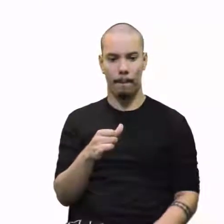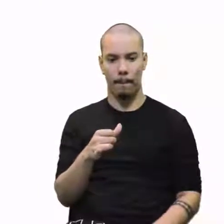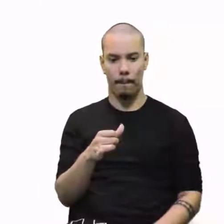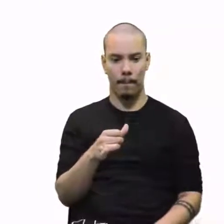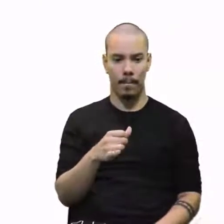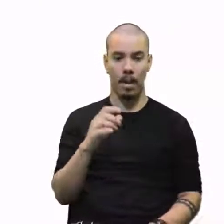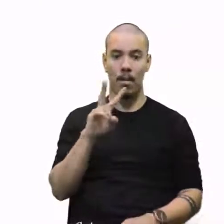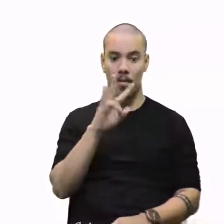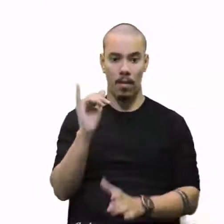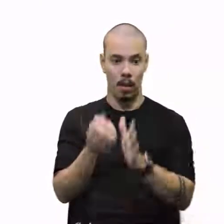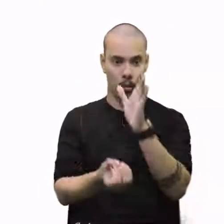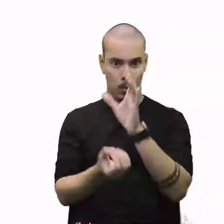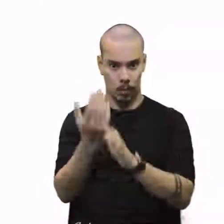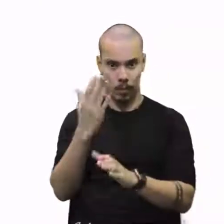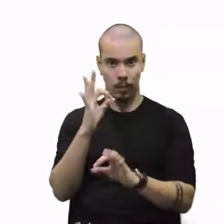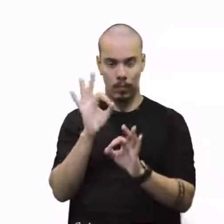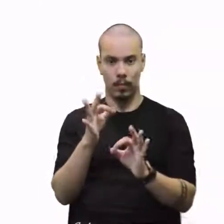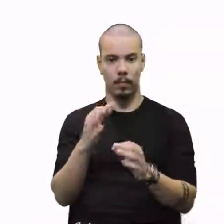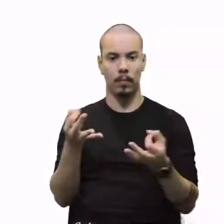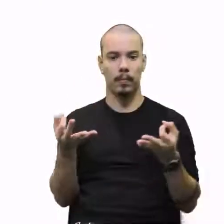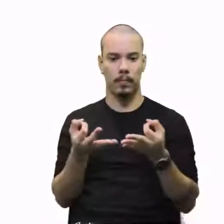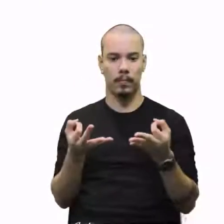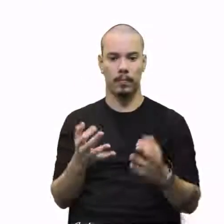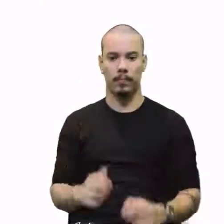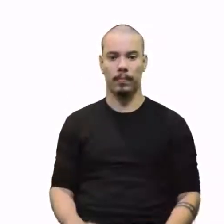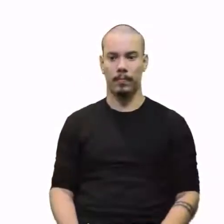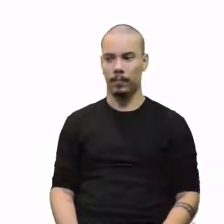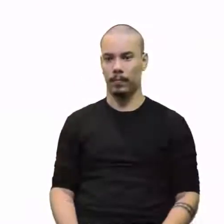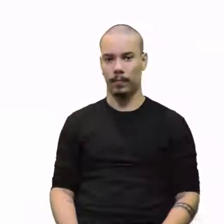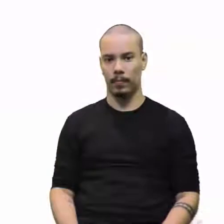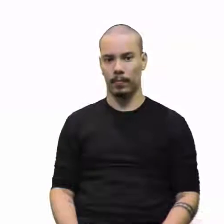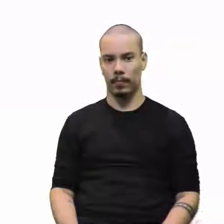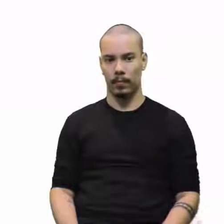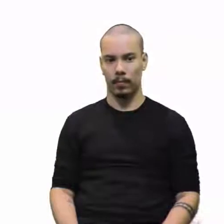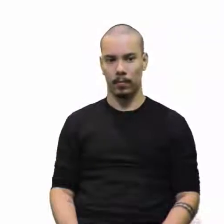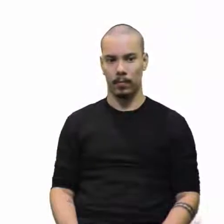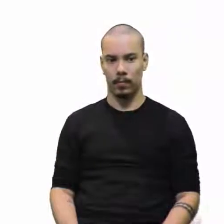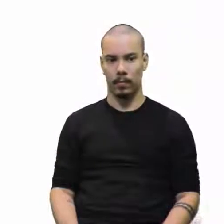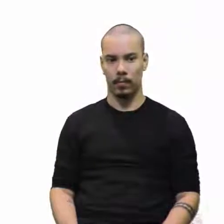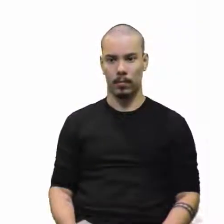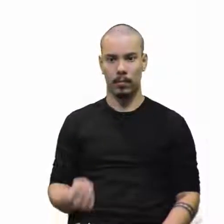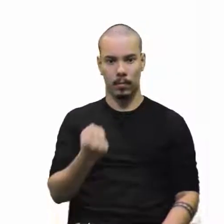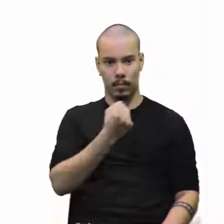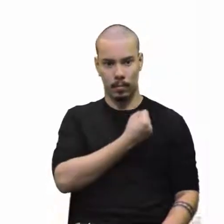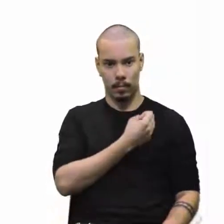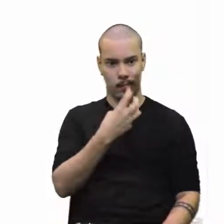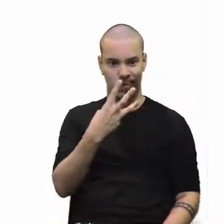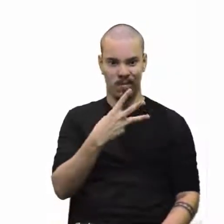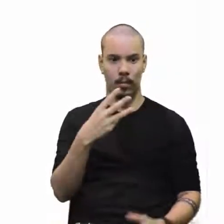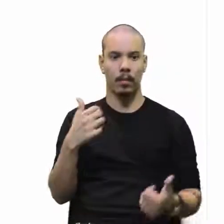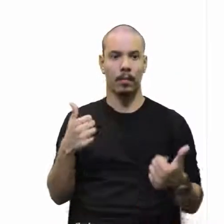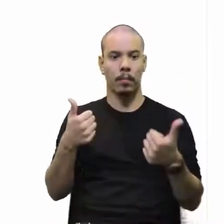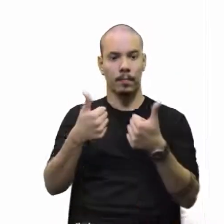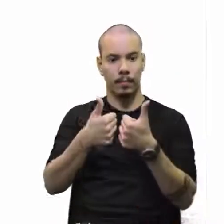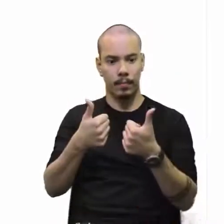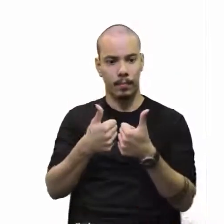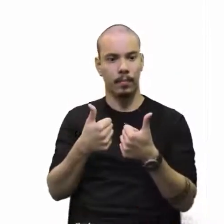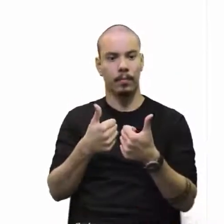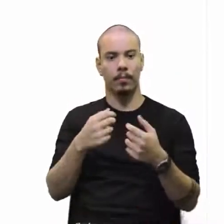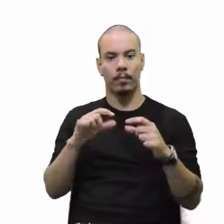Sim. Vai surgir. Então aí, perfeito. Questão de número 3, né? Aproxima-se um ímã de um